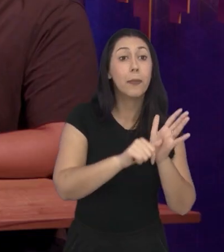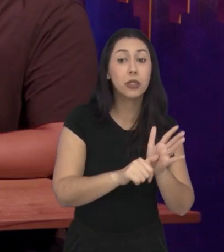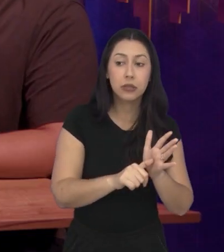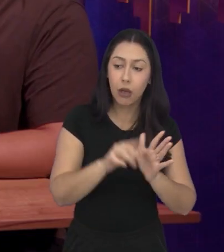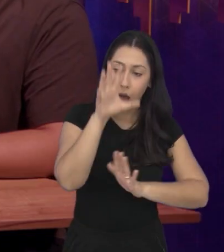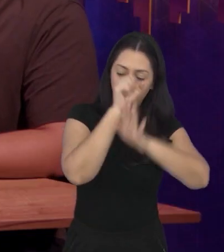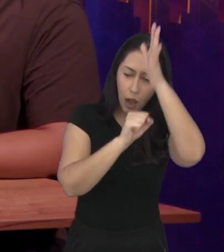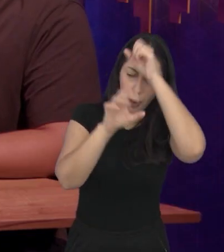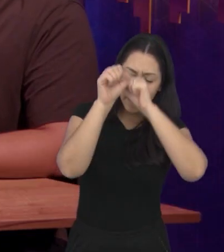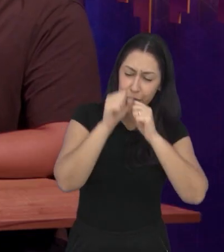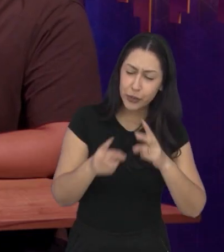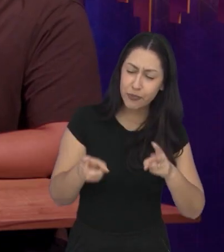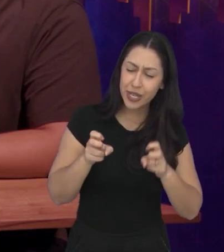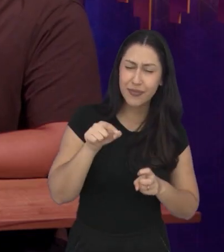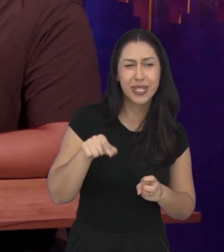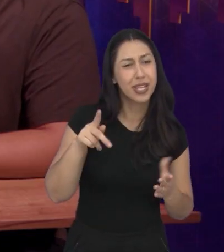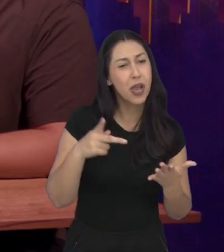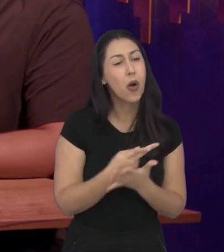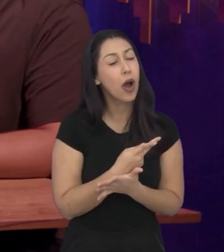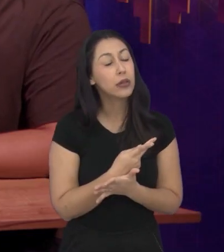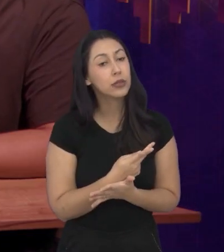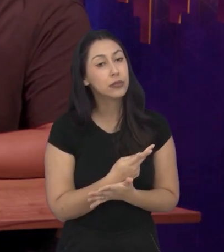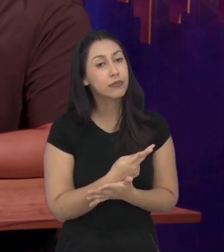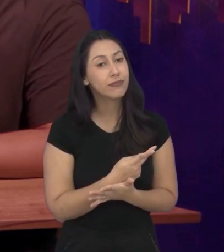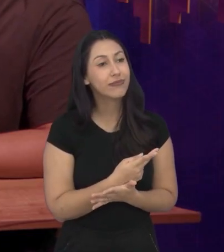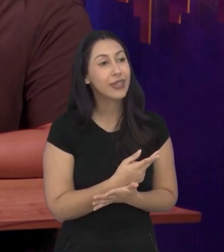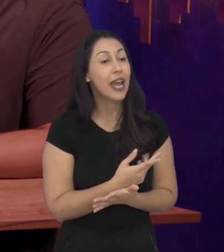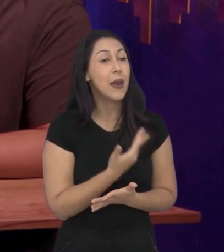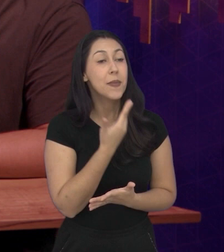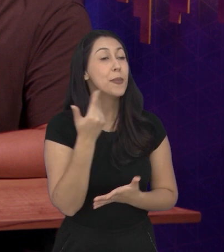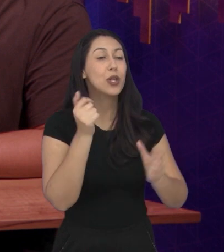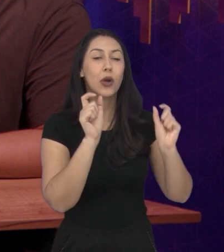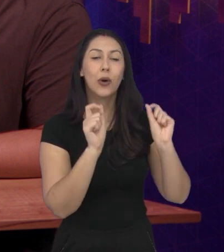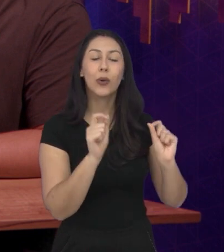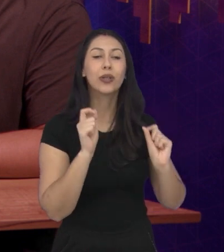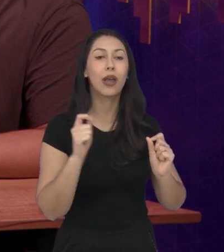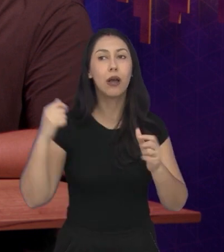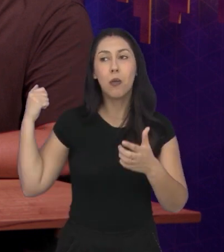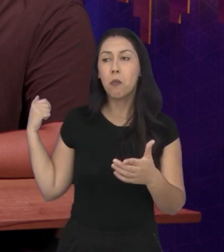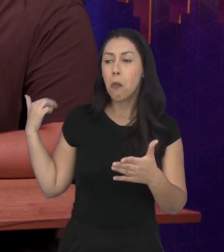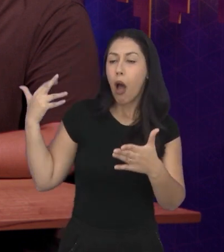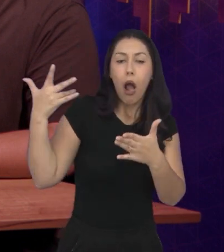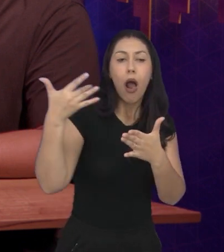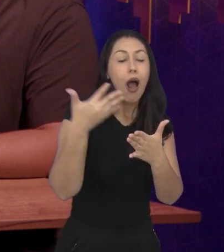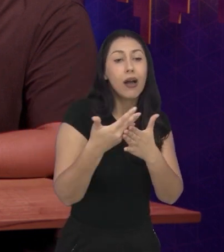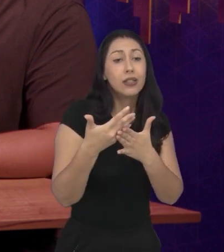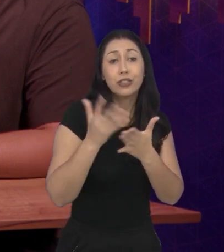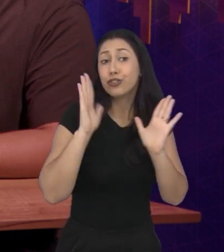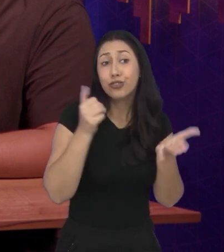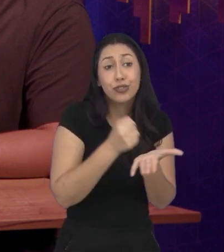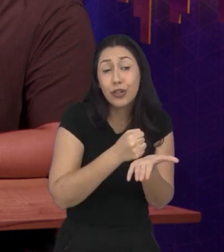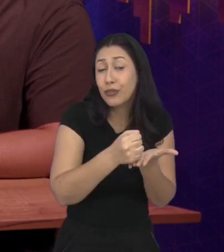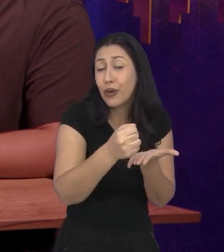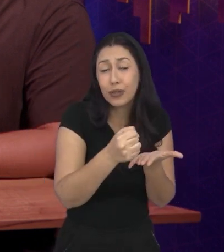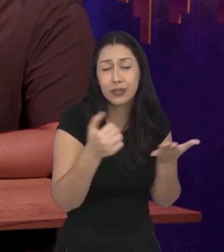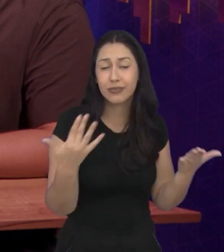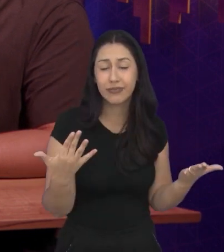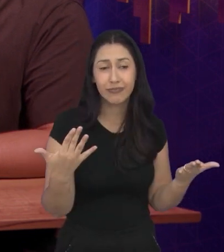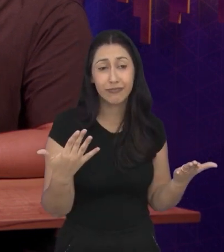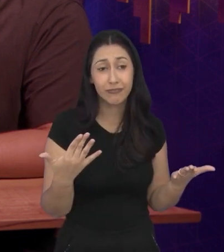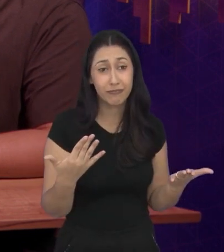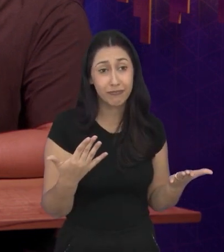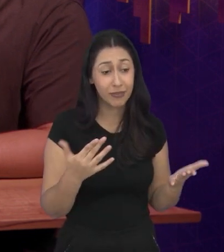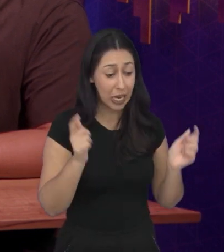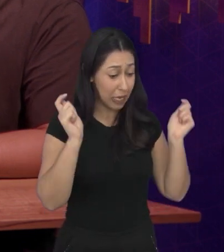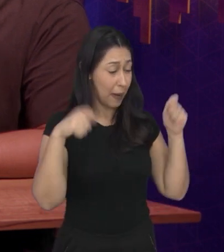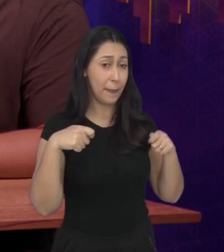escolheu, né? E ficar pensando no futuro, no que foi, no que não foi. Acho mais legal a gente pensar que a gente fez o melhor que a gente podia com o conhecimento que a gente